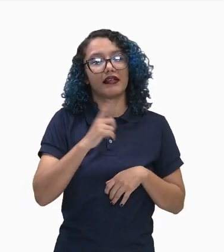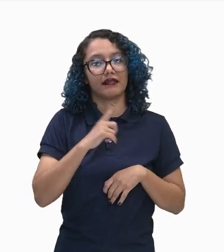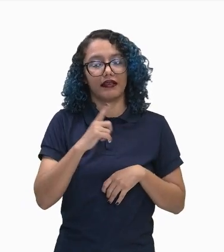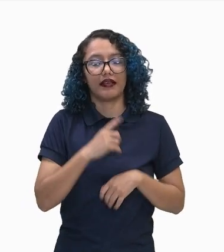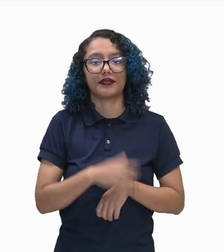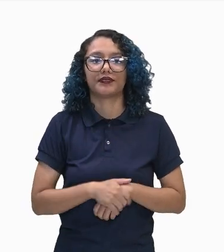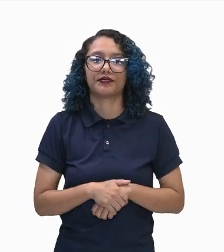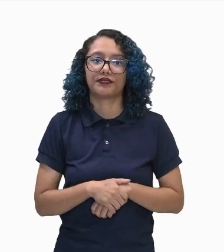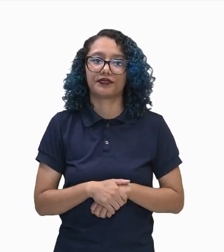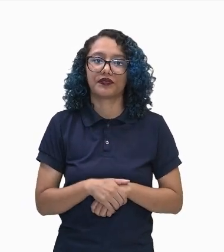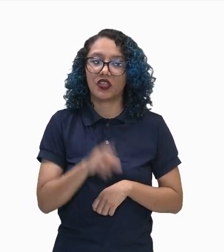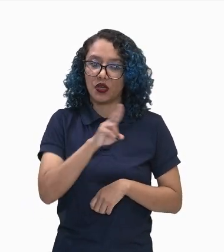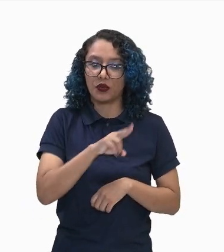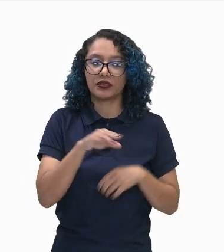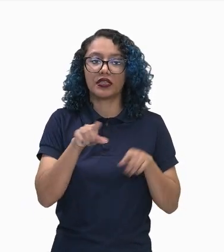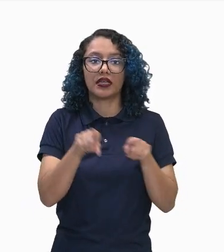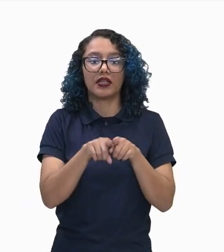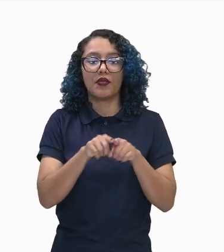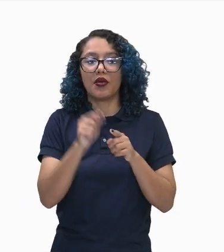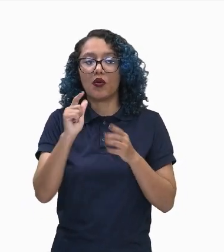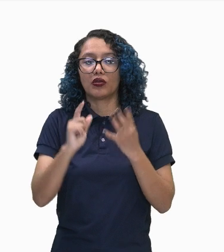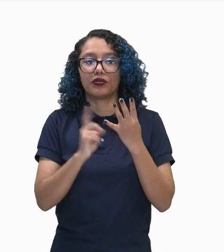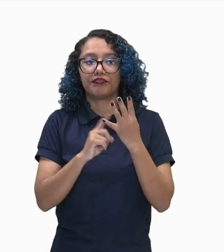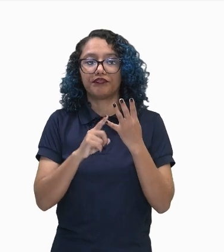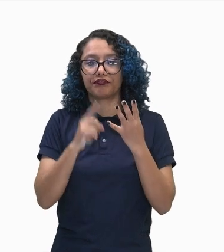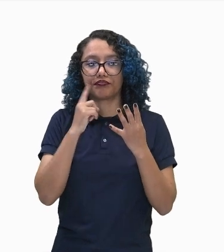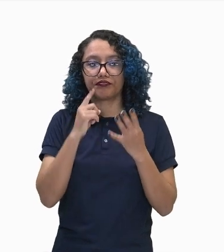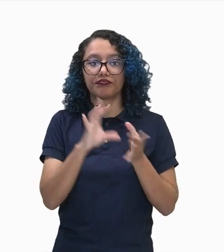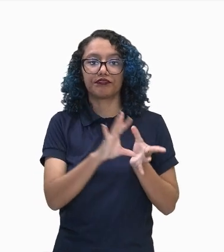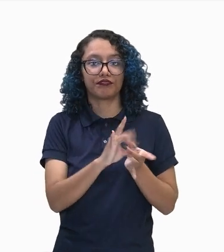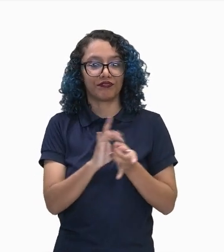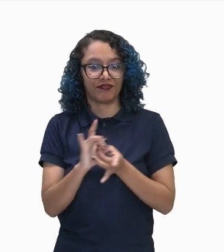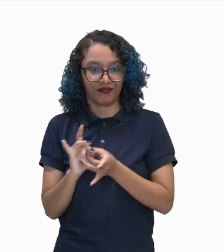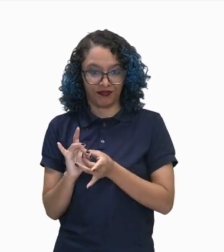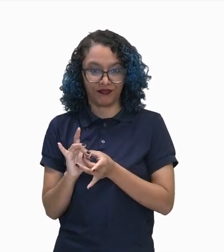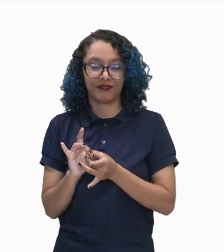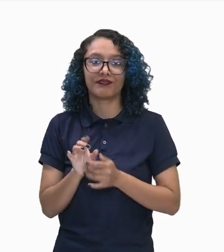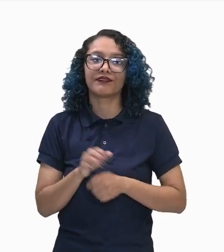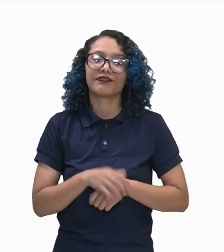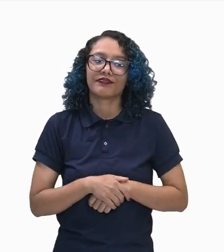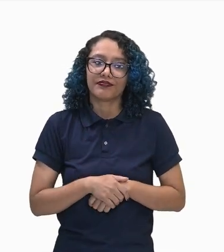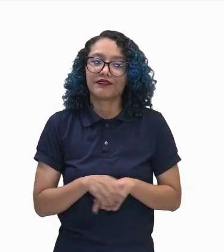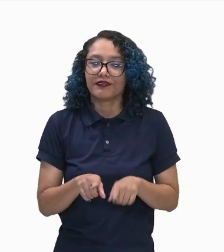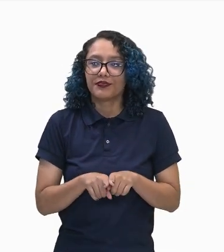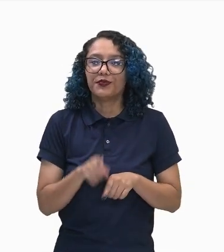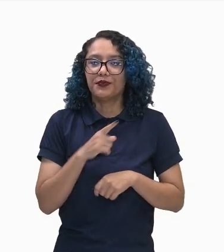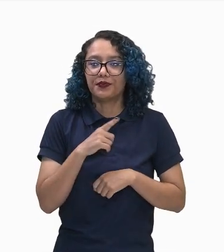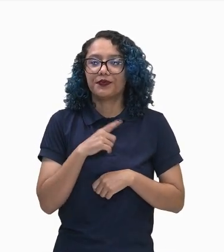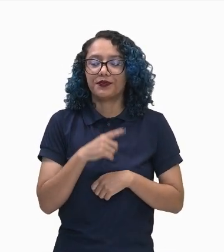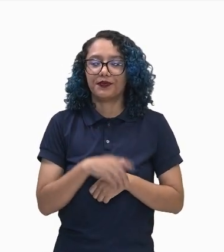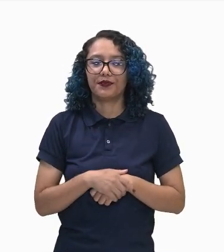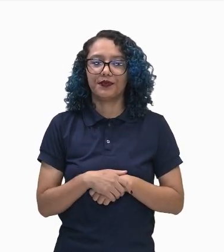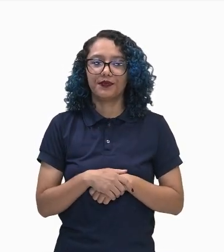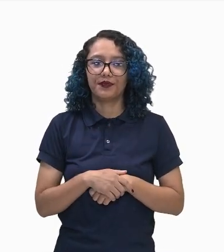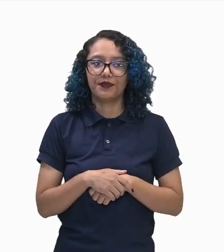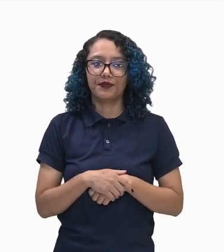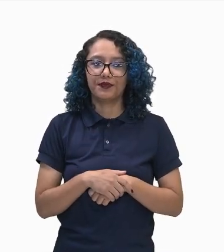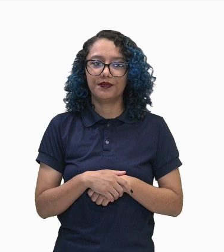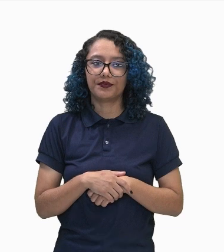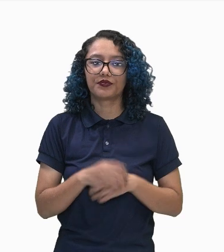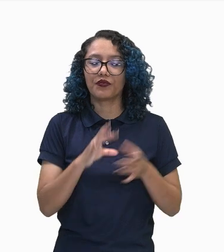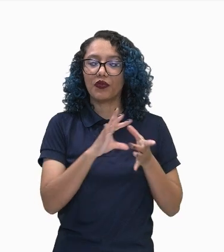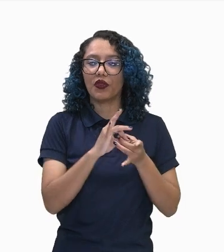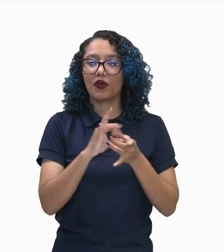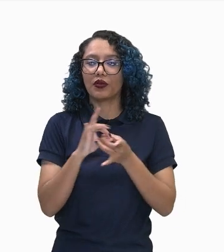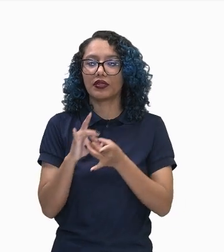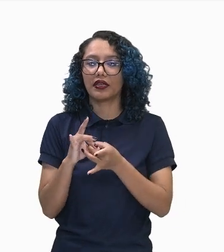profissão deles. E as situacionais, nós sabemos que as variações linguísticas